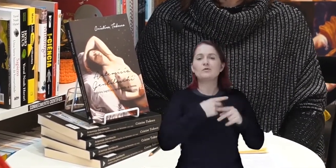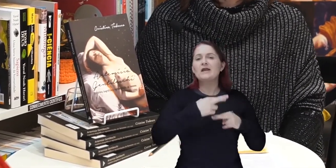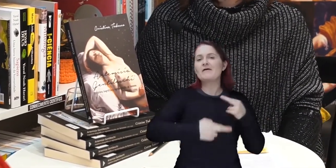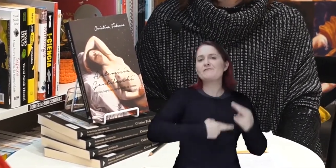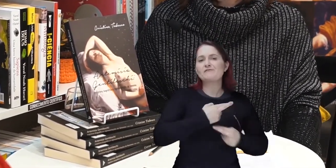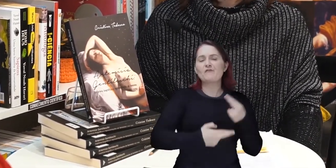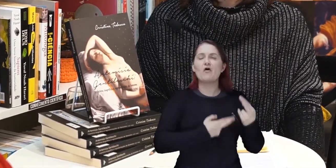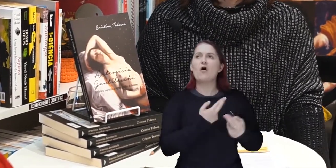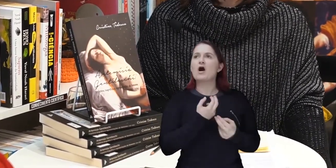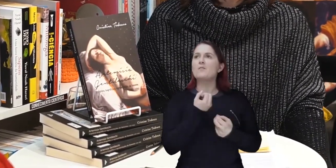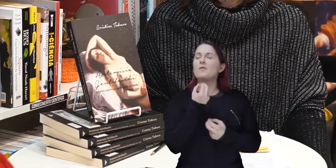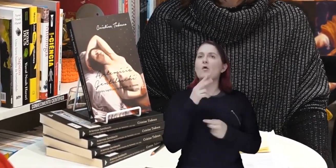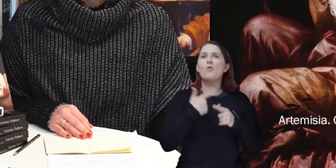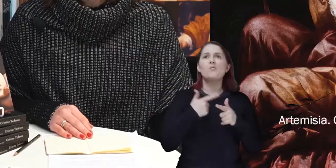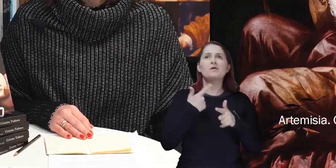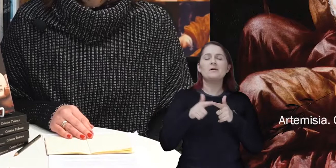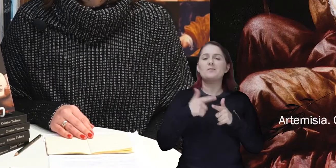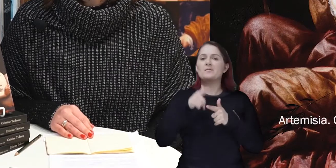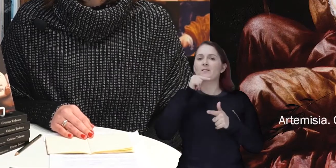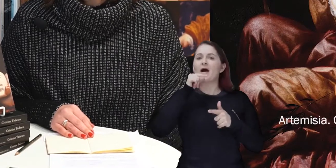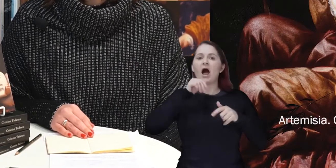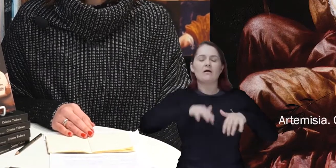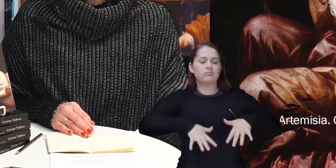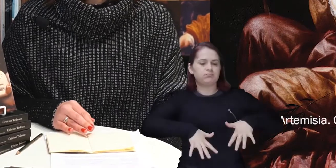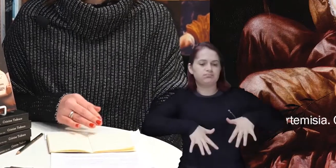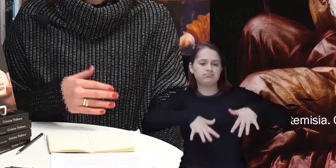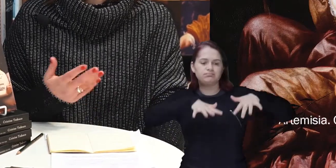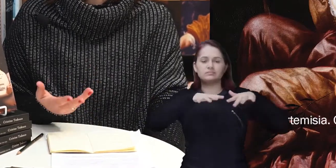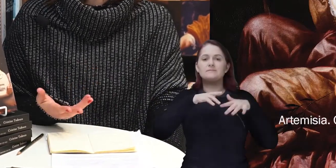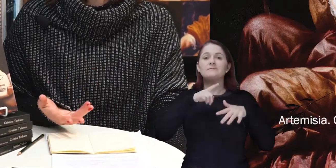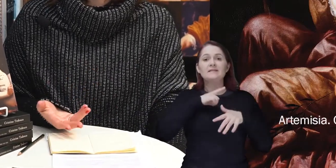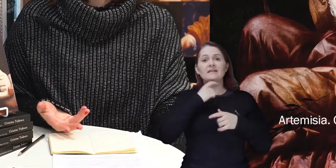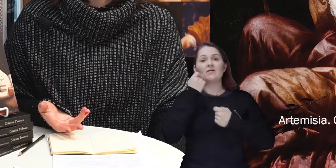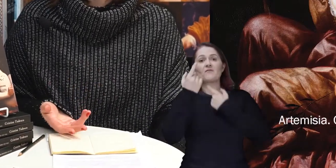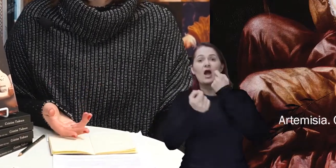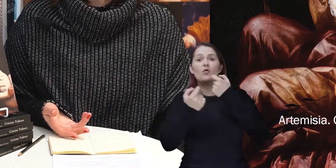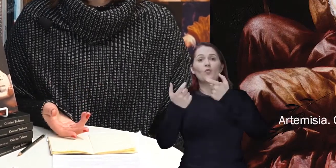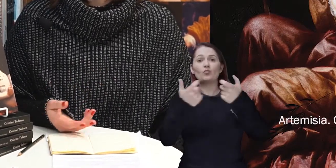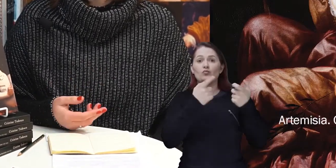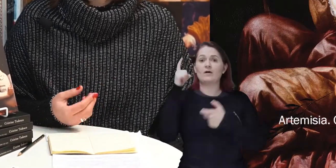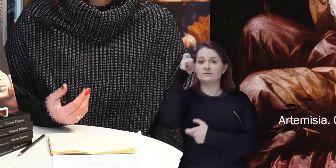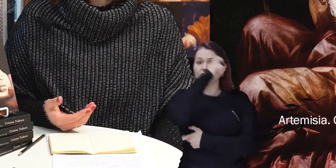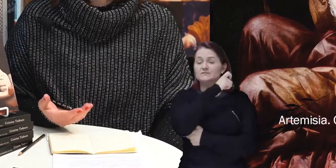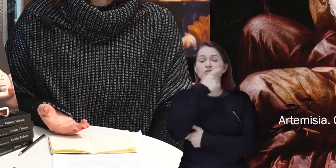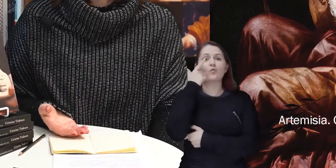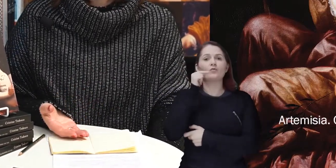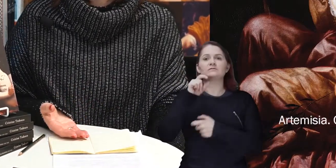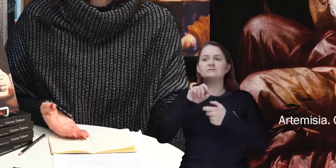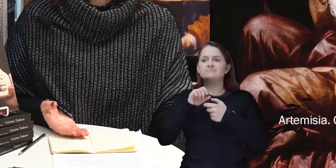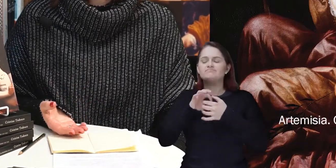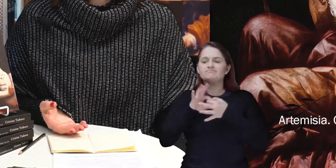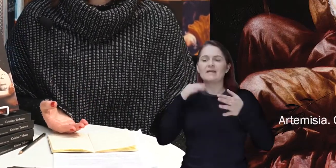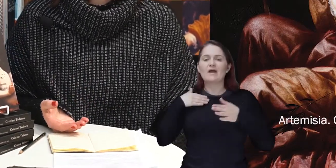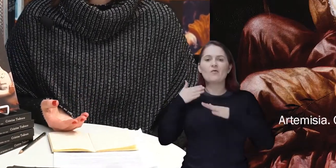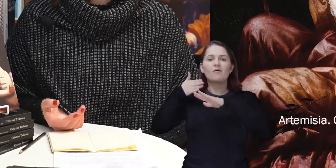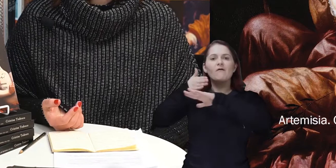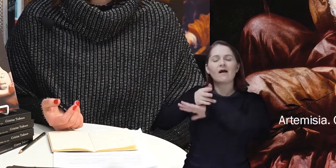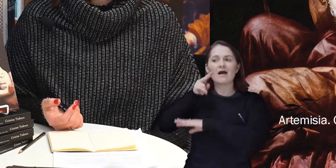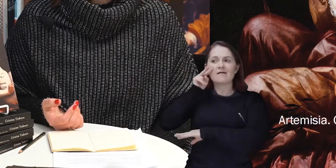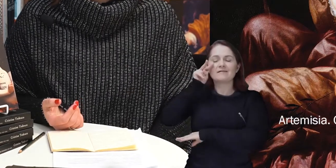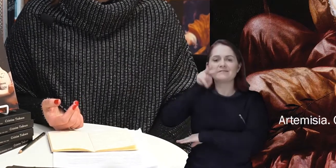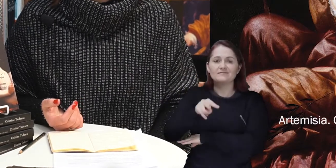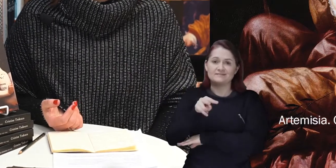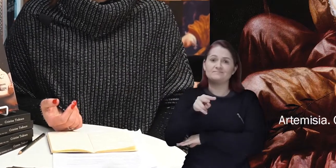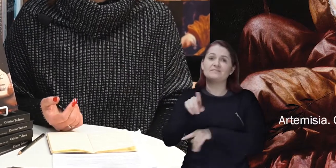reformas. E nesse sentido foi difícil, né? Alguns lugares eu tive que ser muito insistente para poder ver as